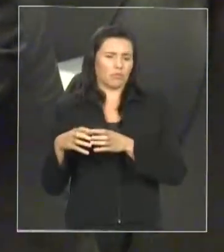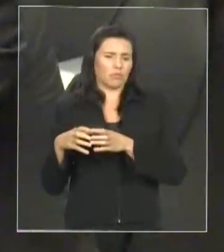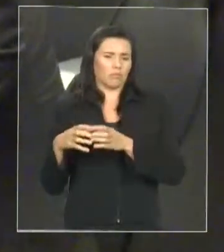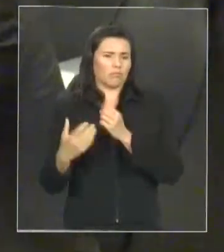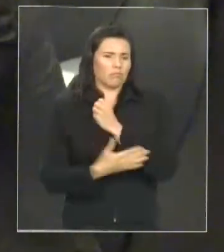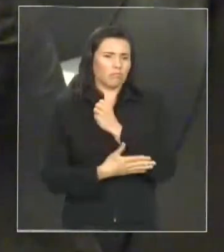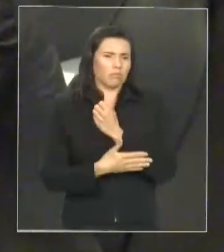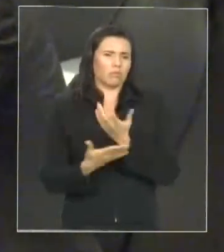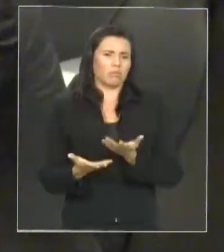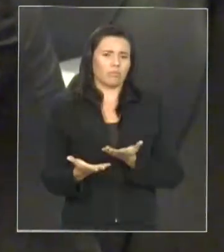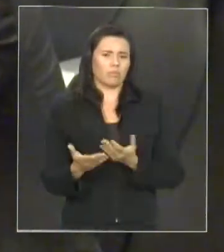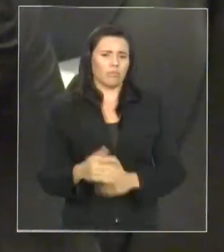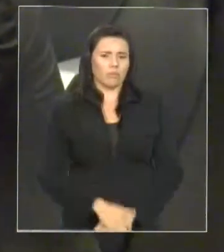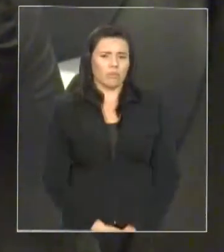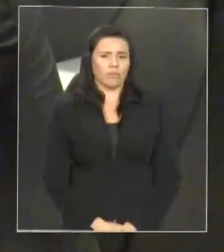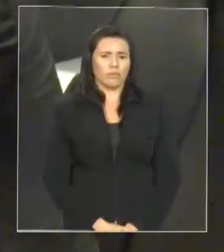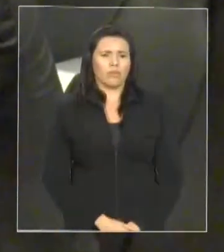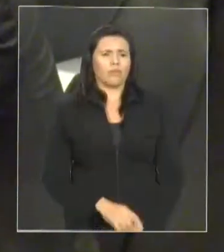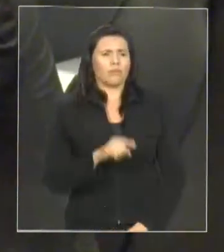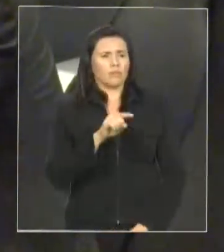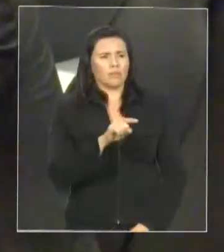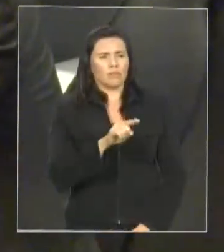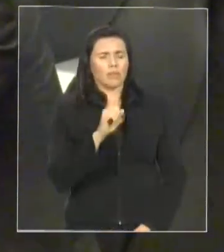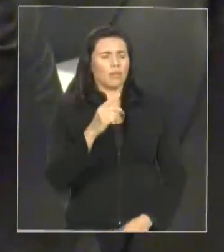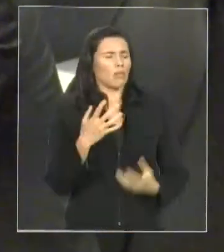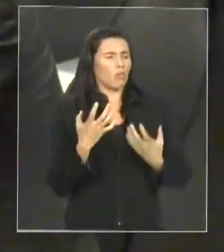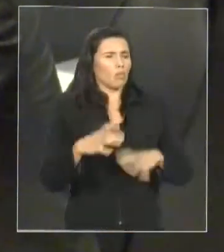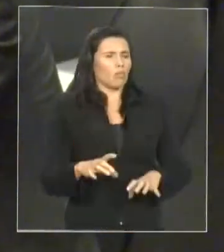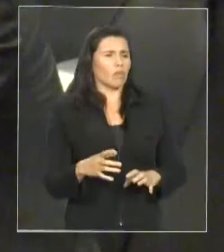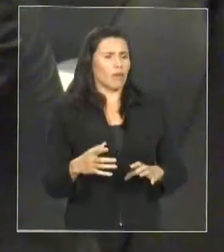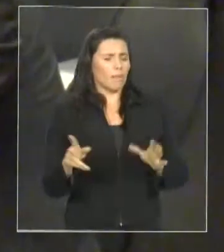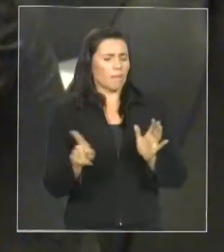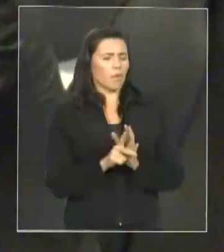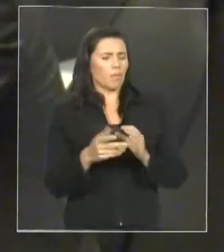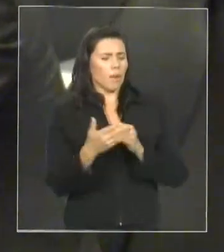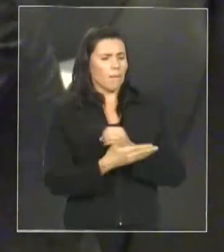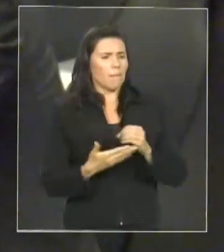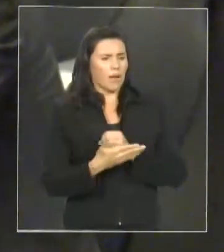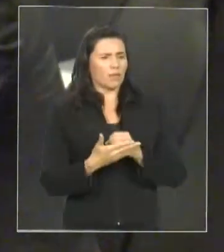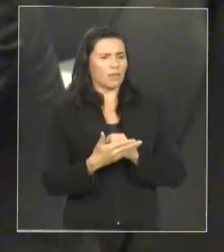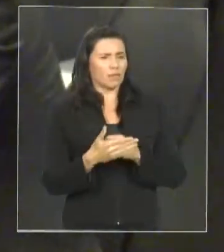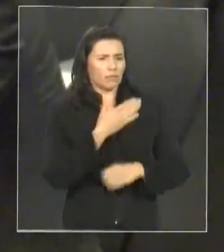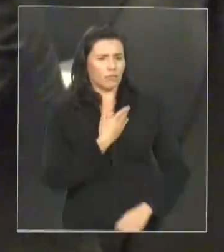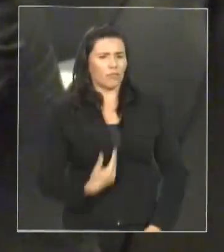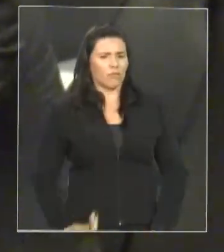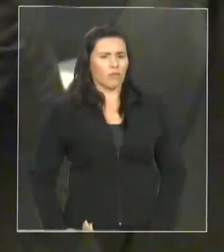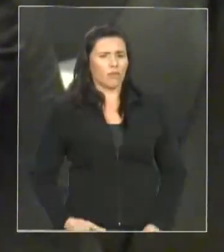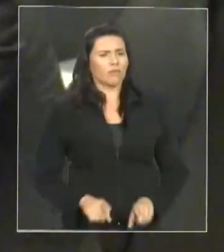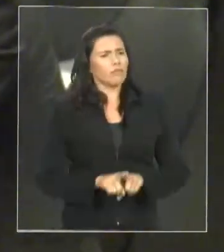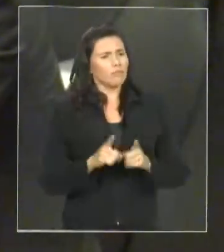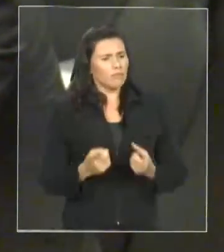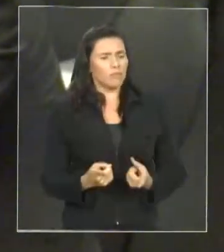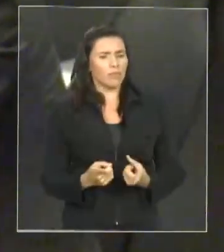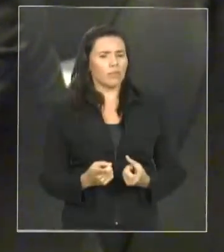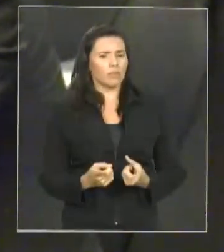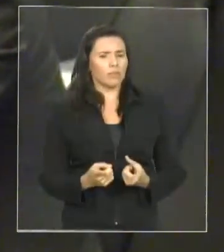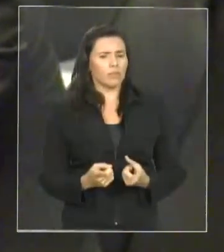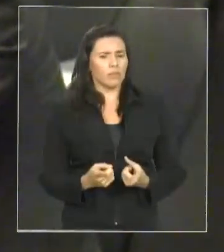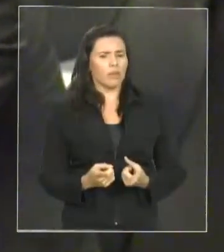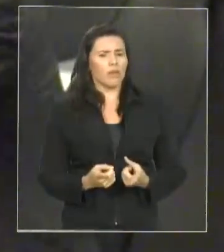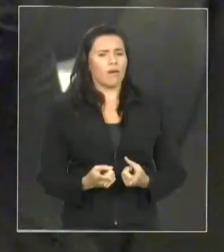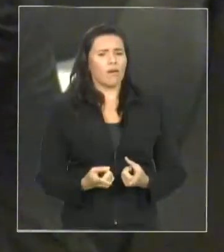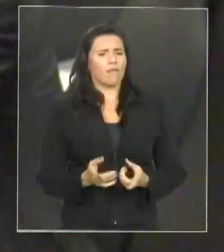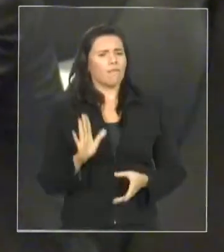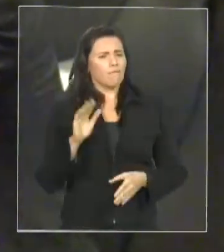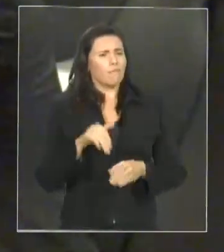permanecer, não na base do governo, se Vossa Excelência assim não quiser dizer, mas permanecer a favor dos bons projetos